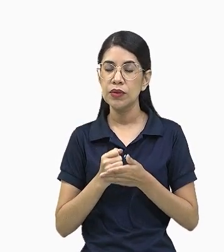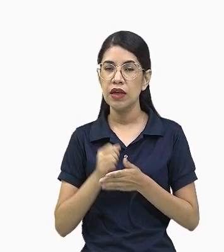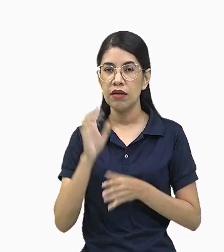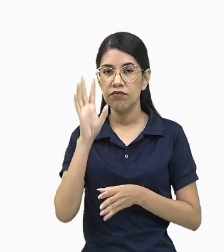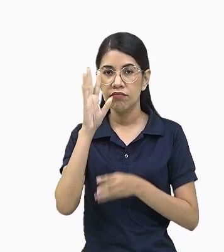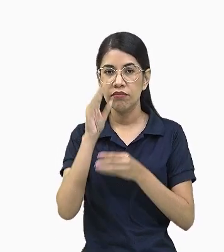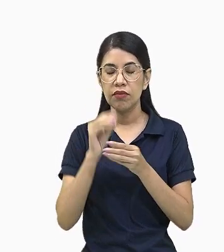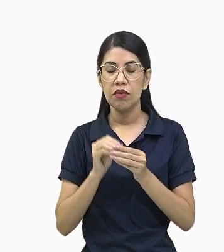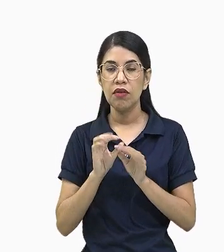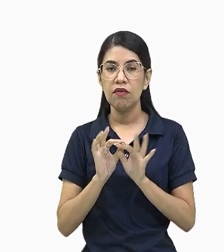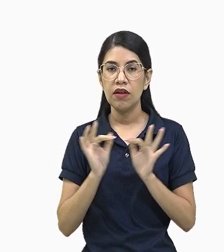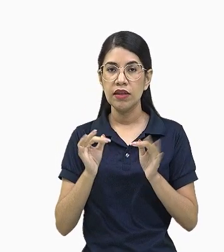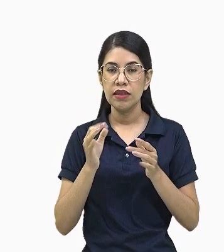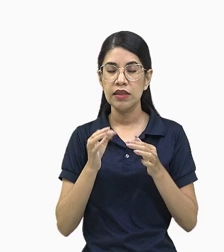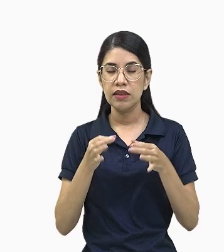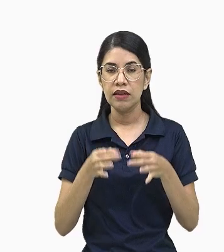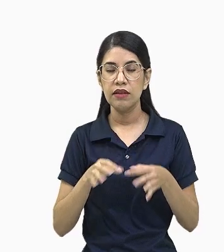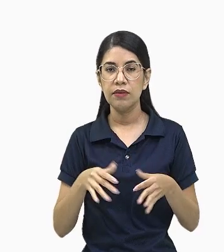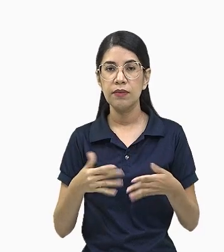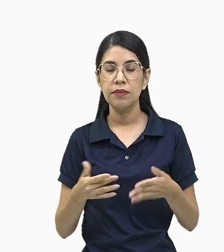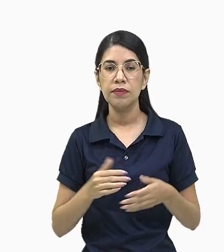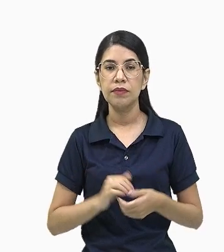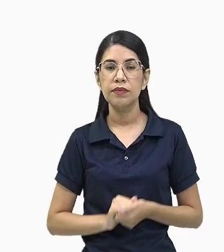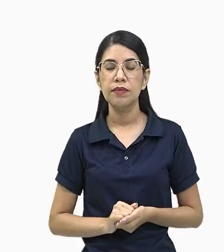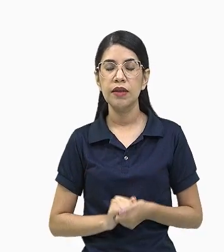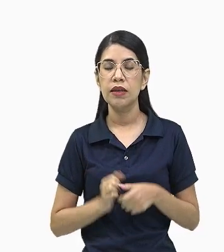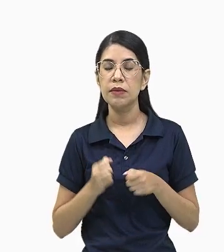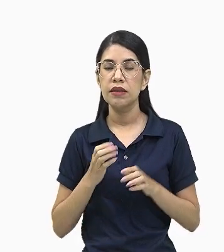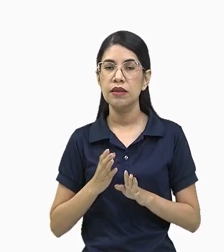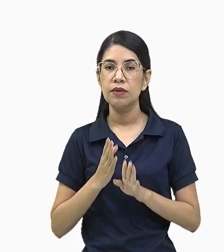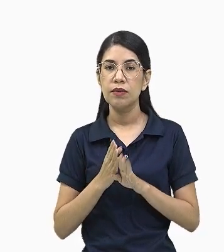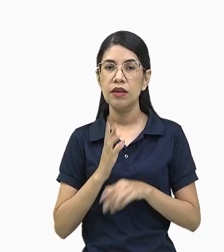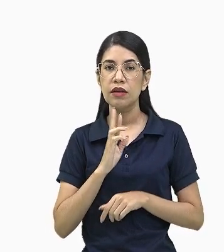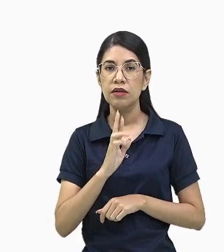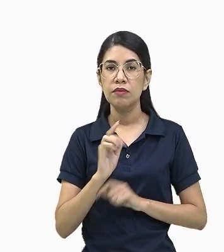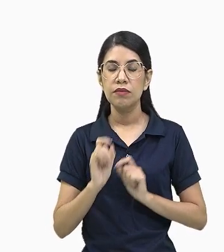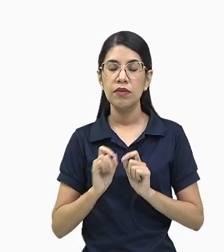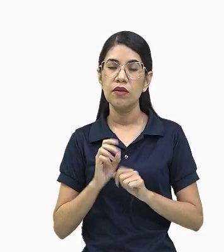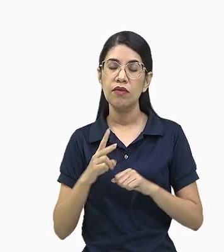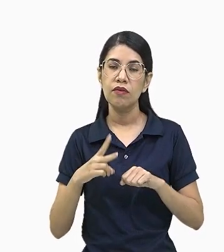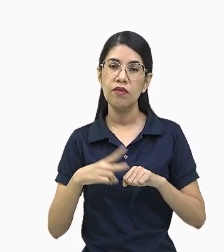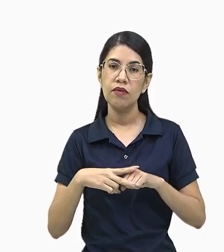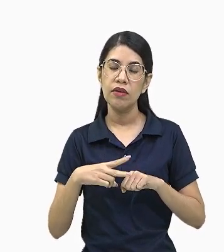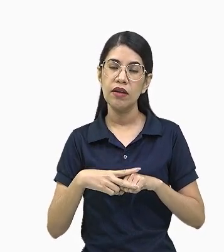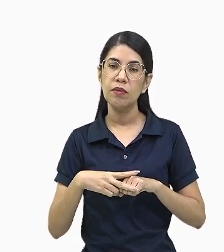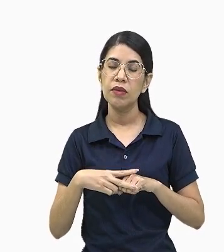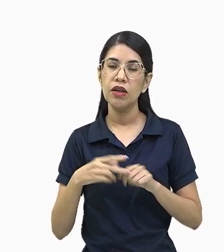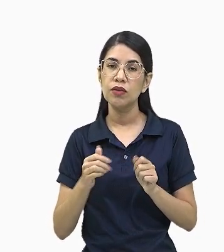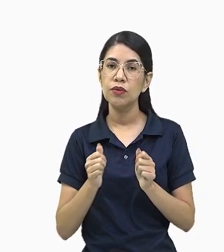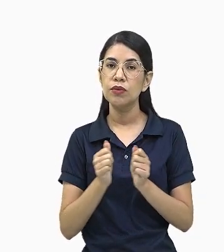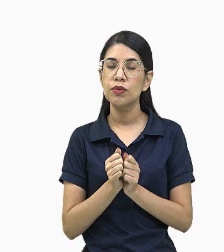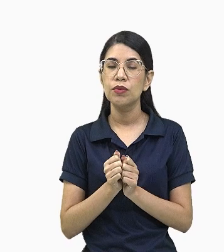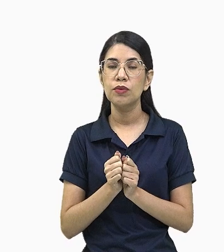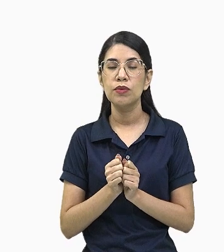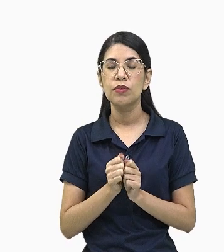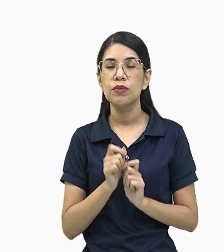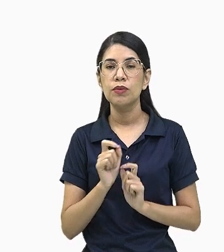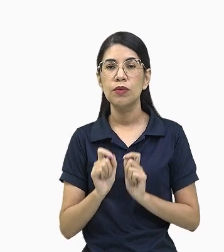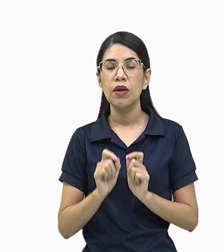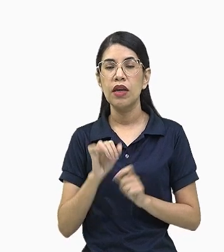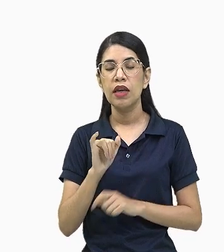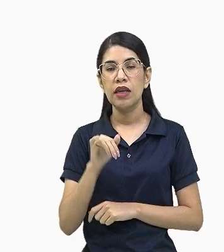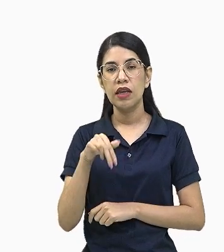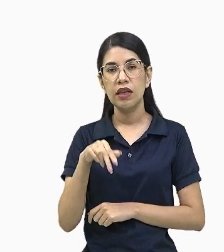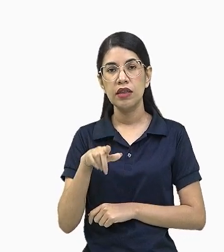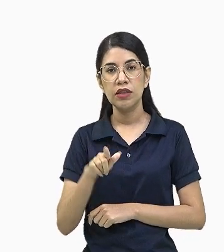frase. Então, você tem aqui achar a resposta correta, que é quando o verbo ele vem acompanhado de